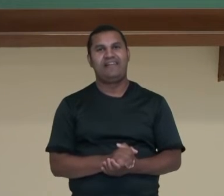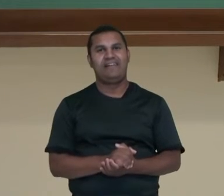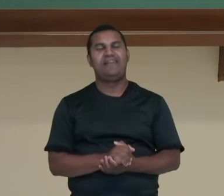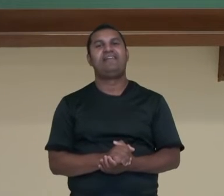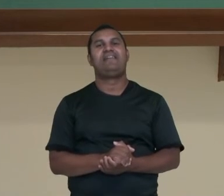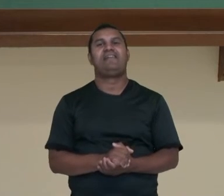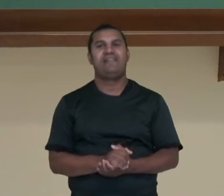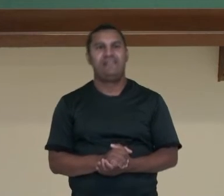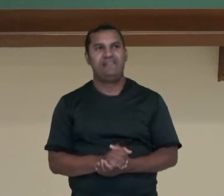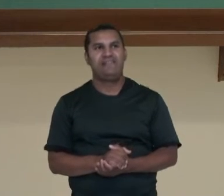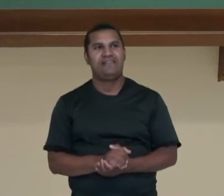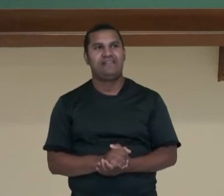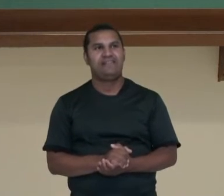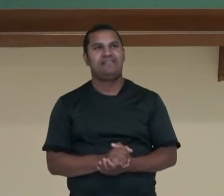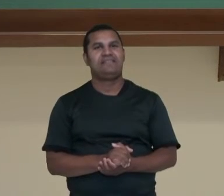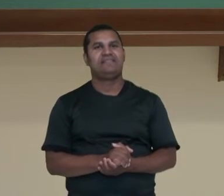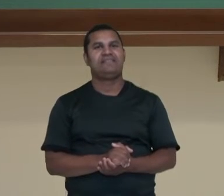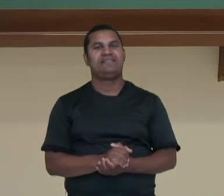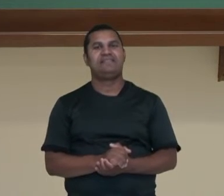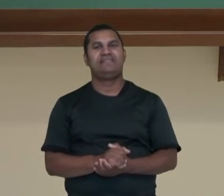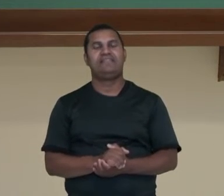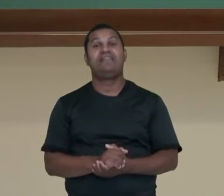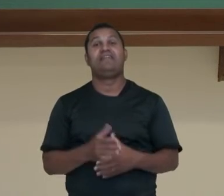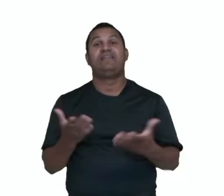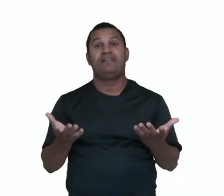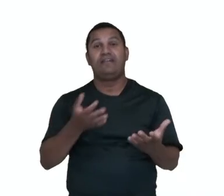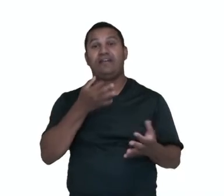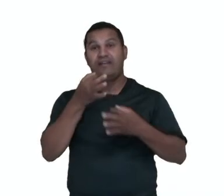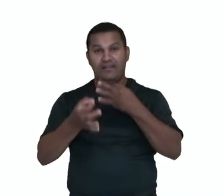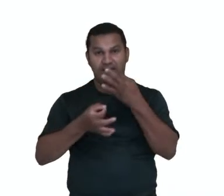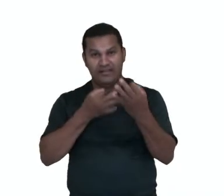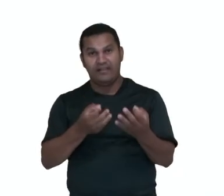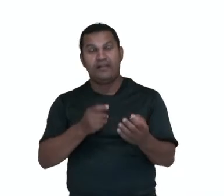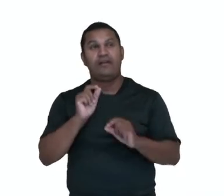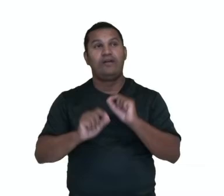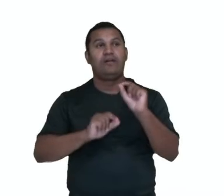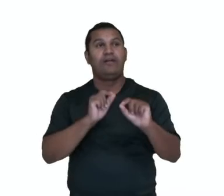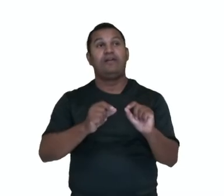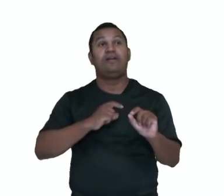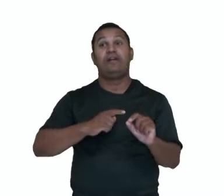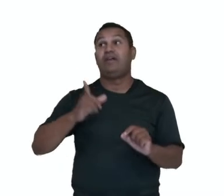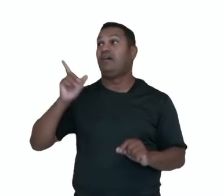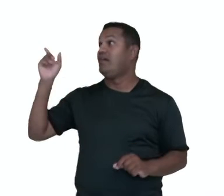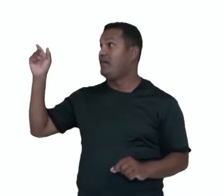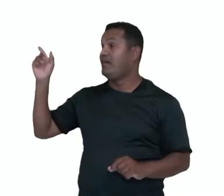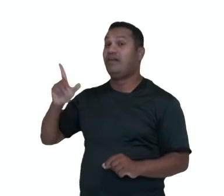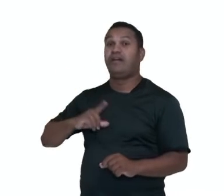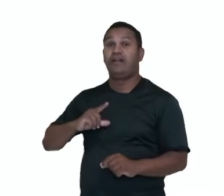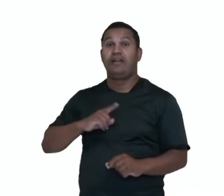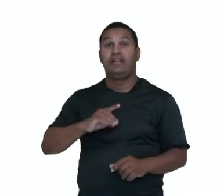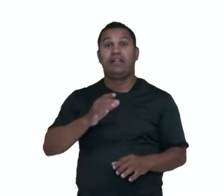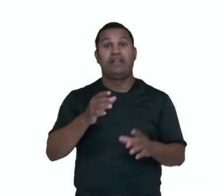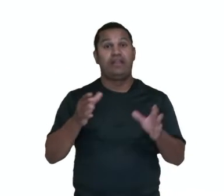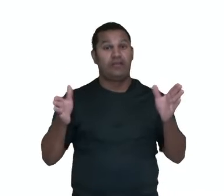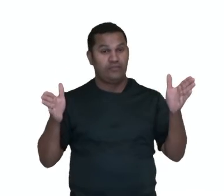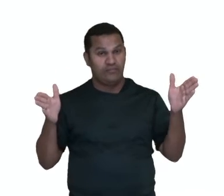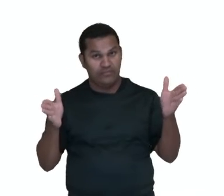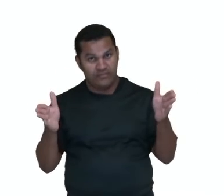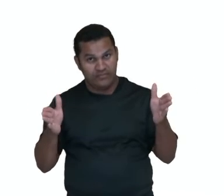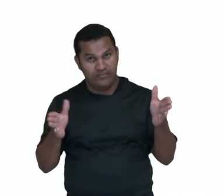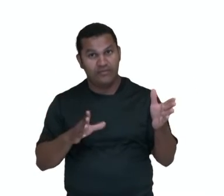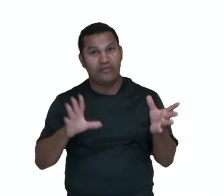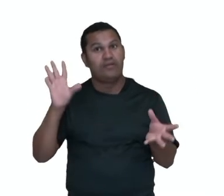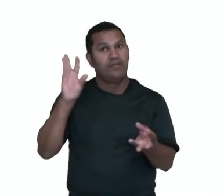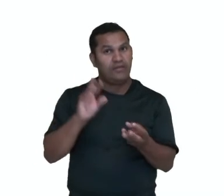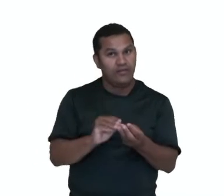E aí, o que você respondeu? Vamos ver? Nesse trecho, a gente tem a descrição da obra, uma apresentação da série do desenho animado que é trabalhada no livro, aqui